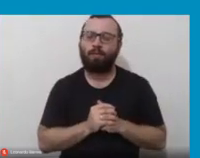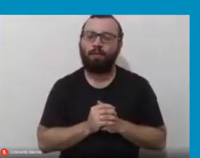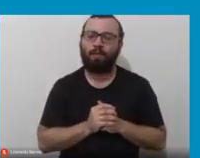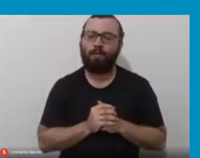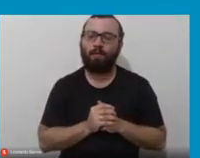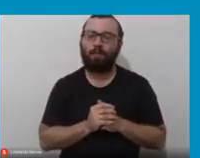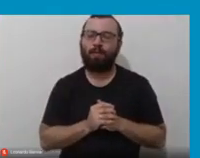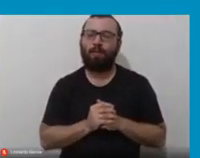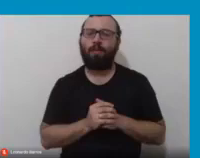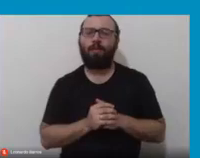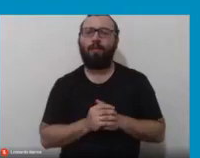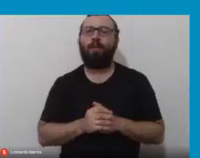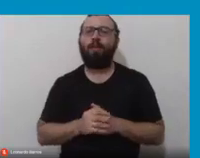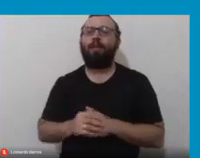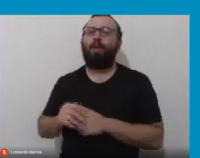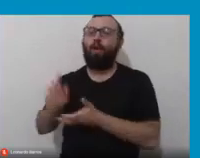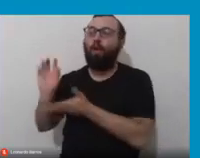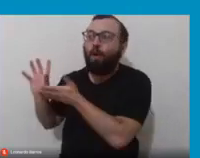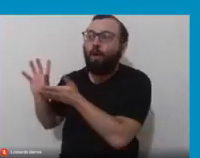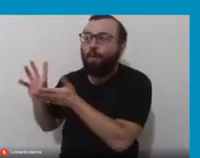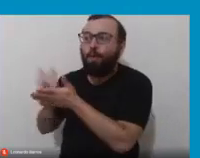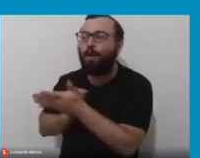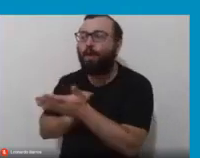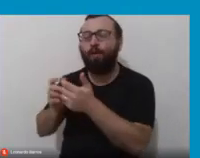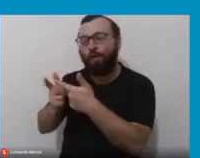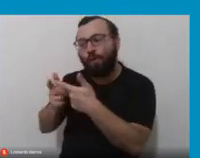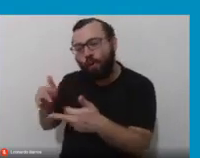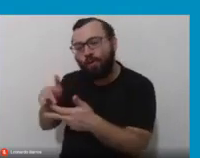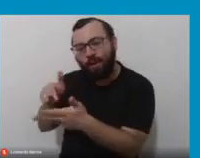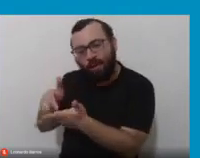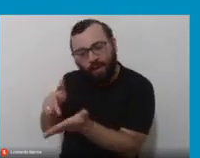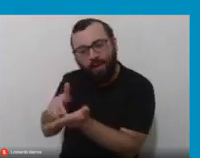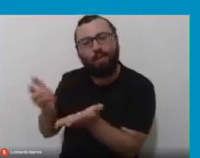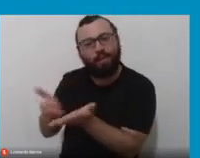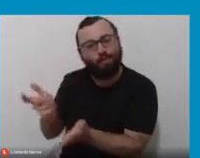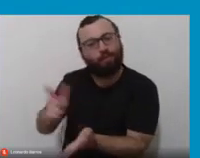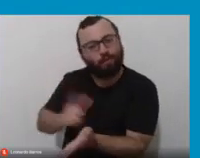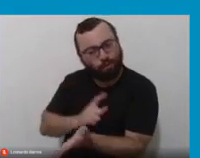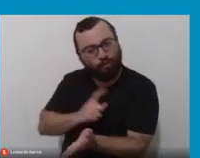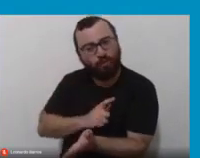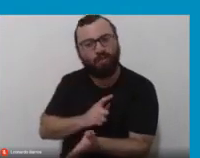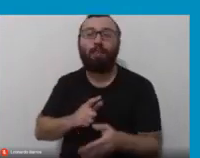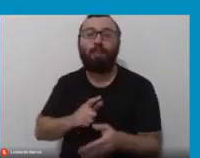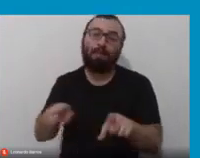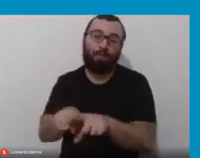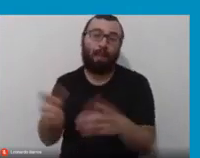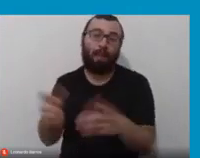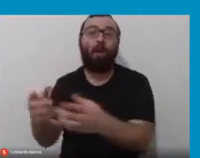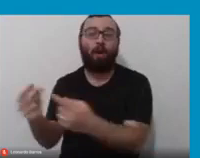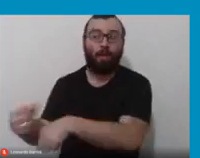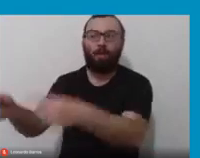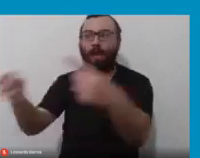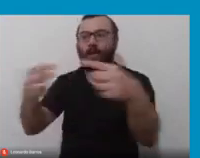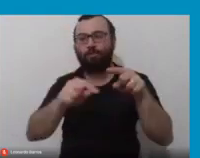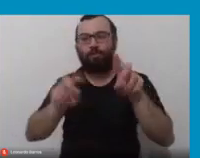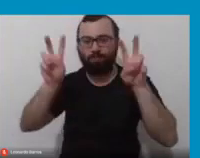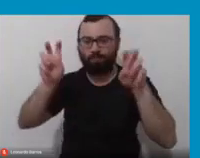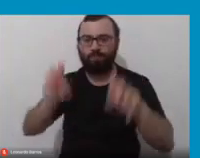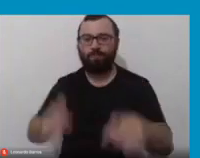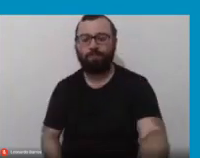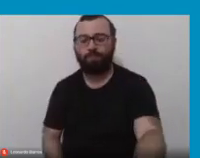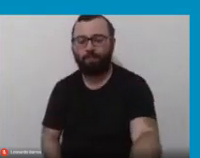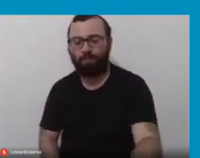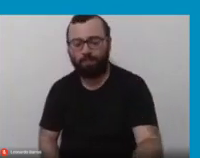a reprodução das condições que foram tratadas no livro e que também estão sendo tratadas agora no debate. Nós temos...